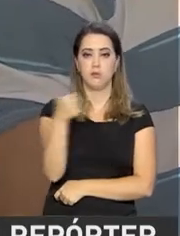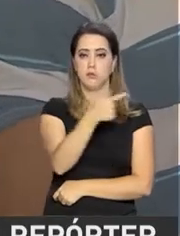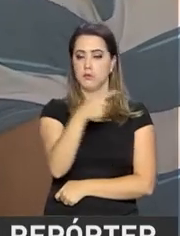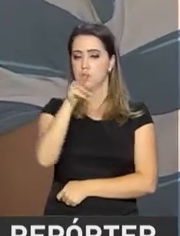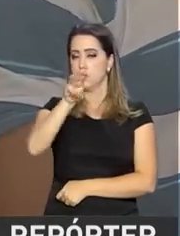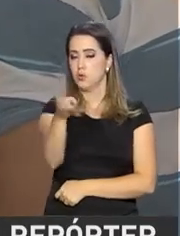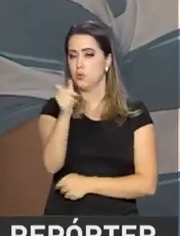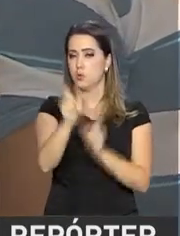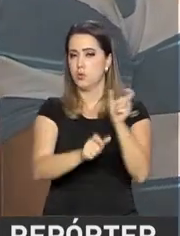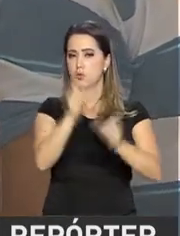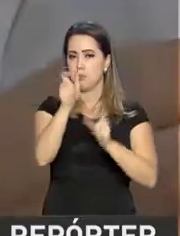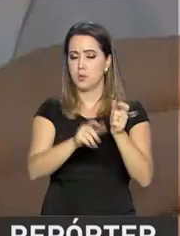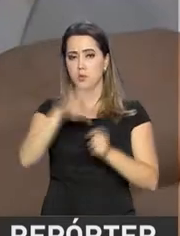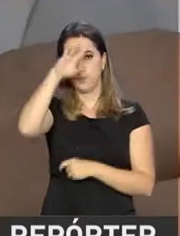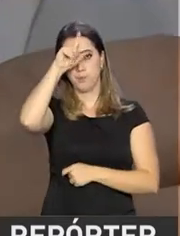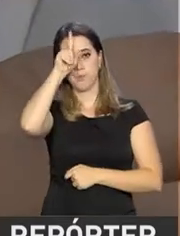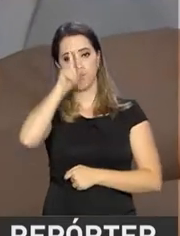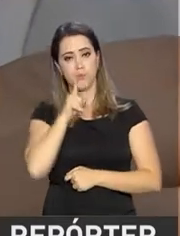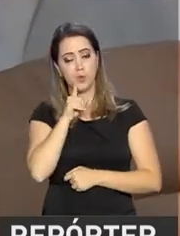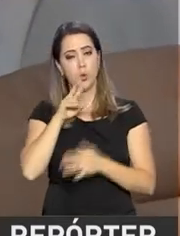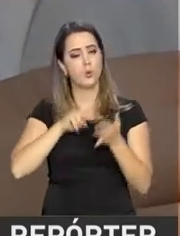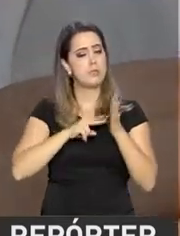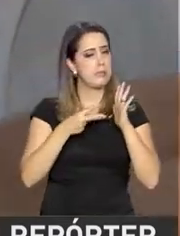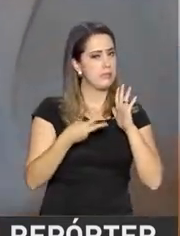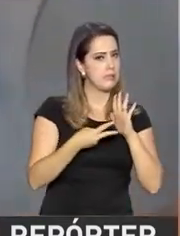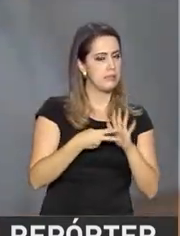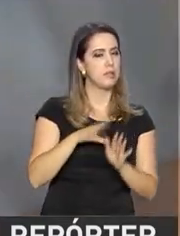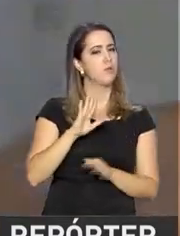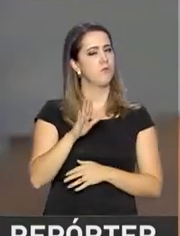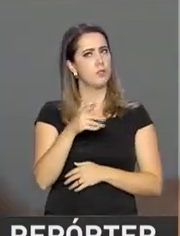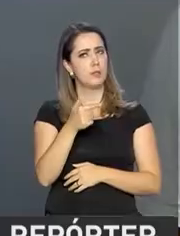de pessoas contra a febre amarela, o que representa